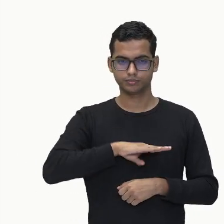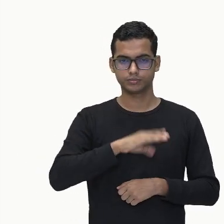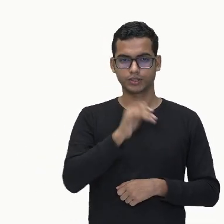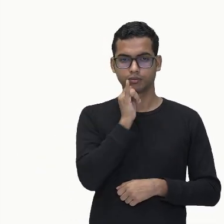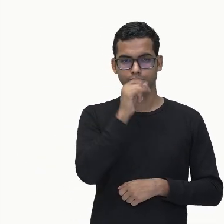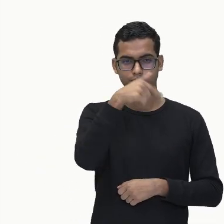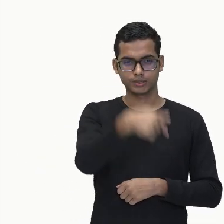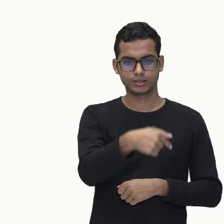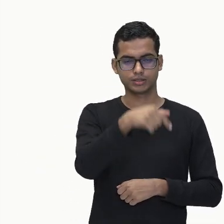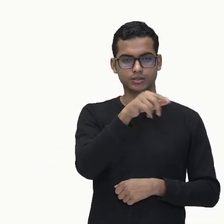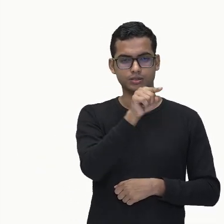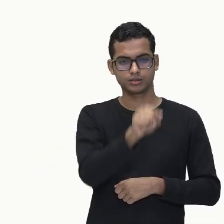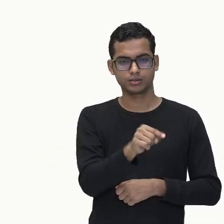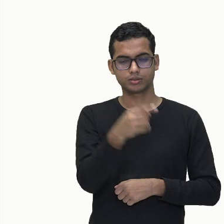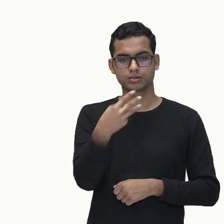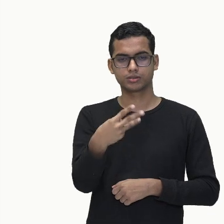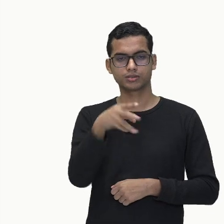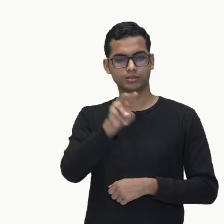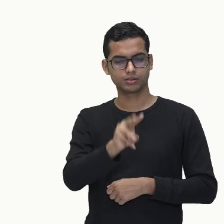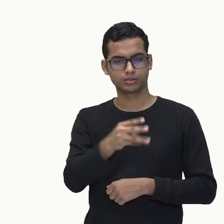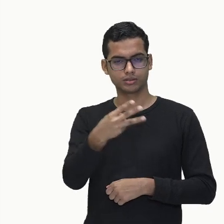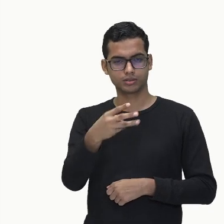pug prof